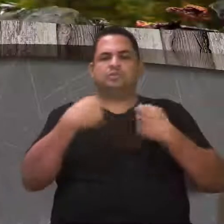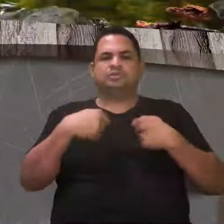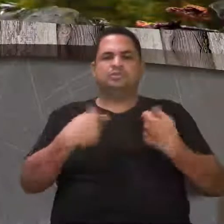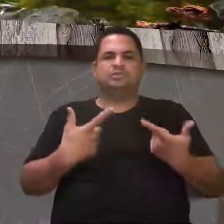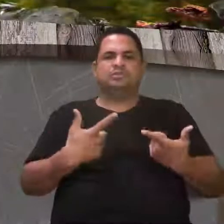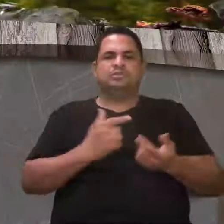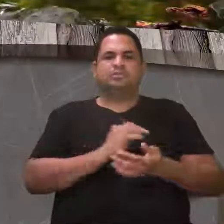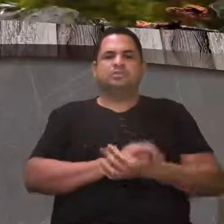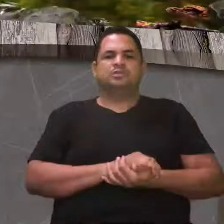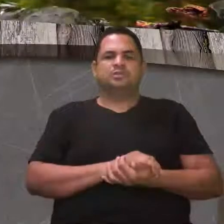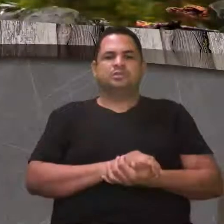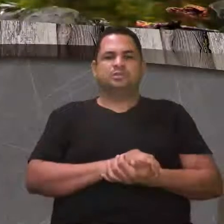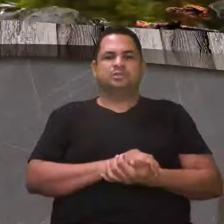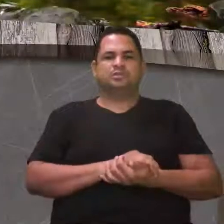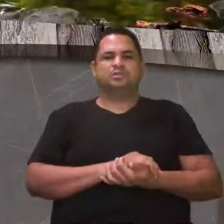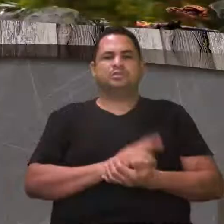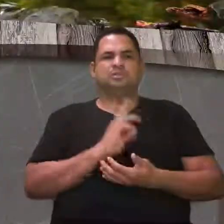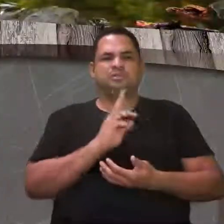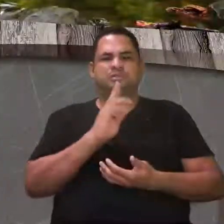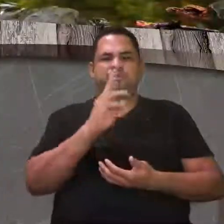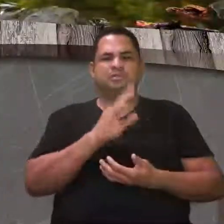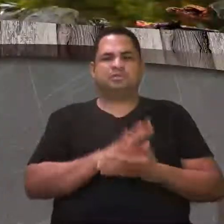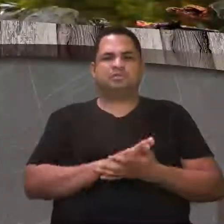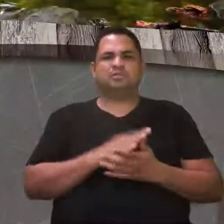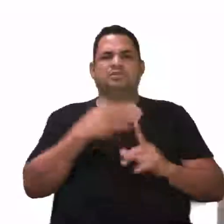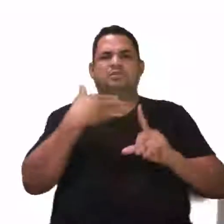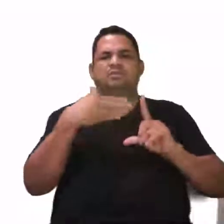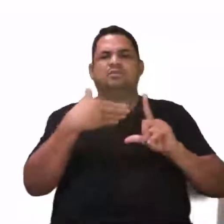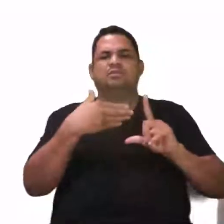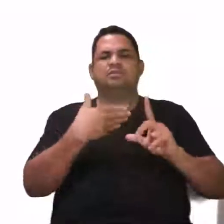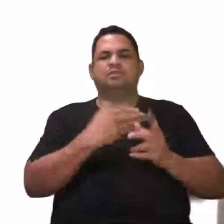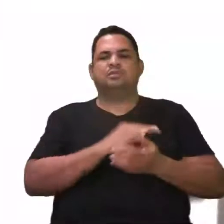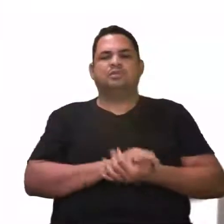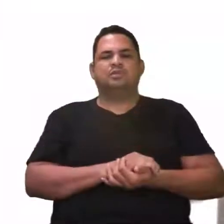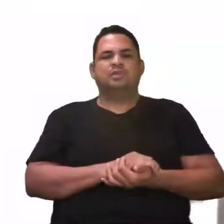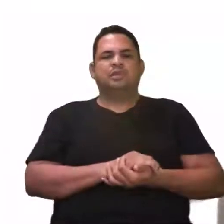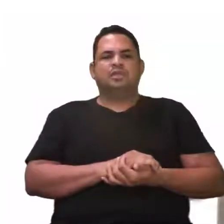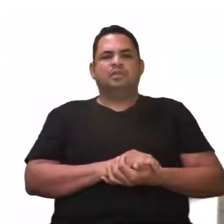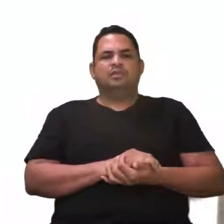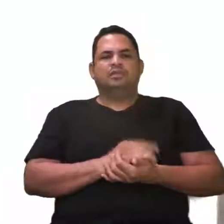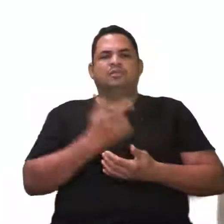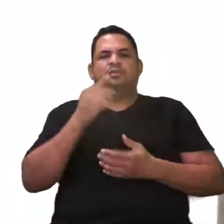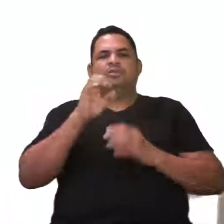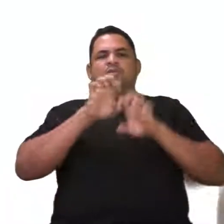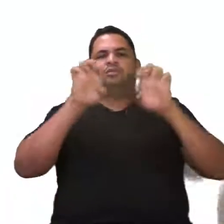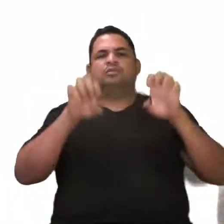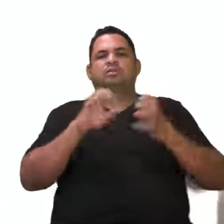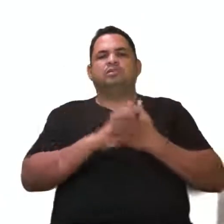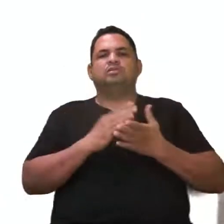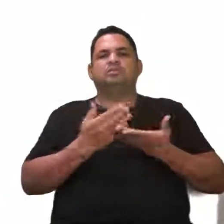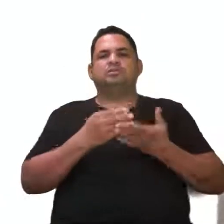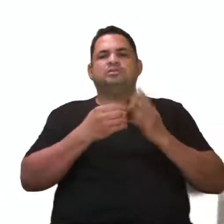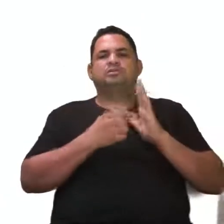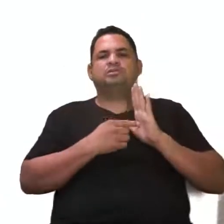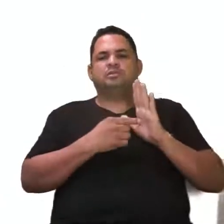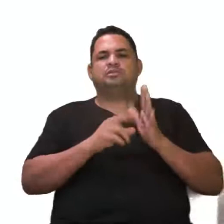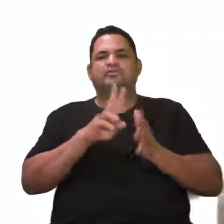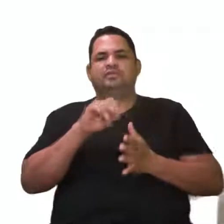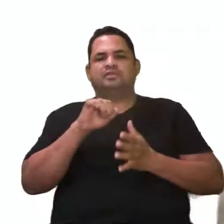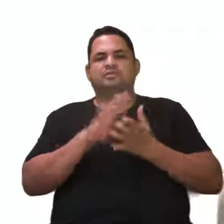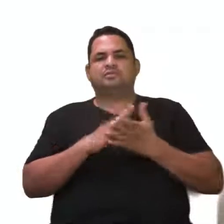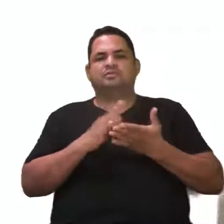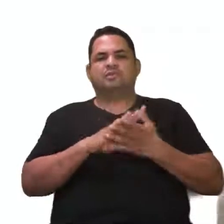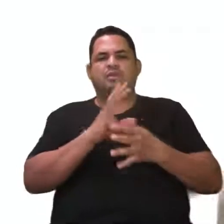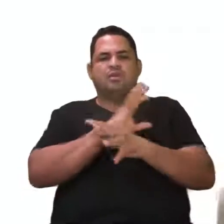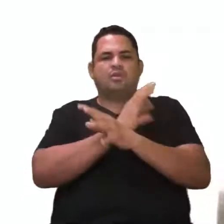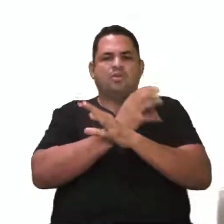bom? Mas vamos lá para a gente dar continuidade. Joga na tela. Outras estruturas podem ser citadas como vestigiais, tais como